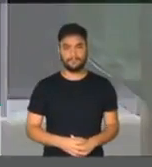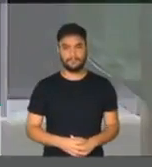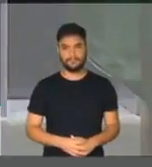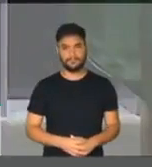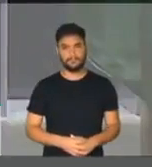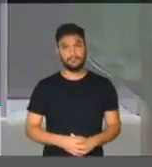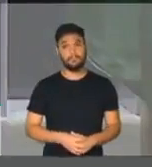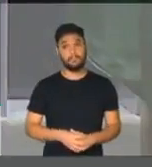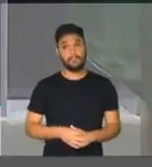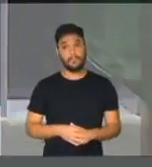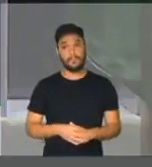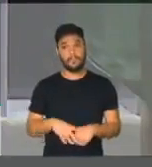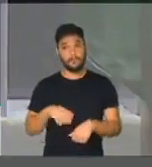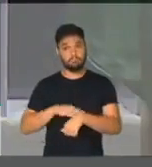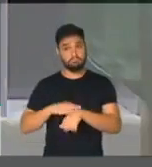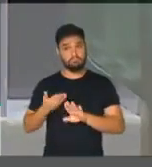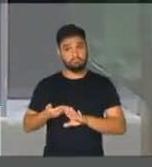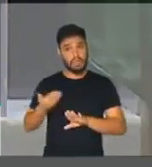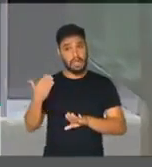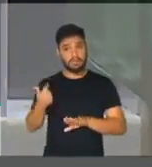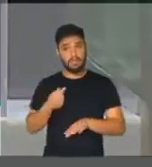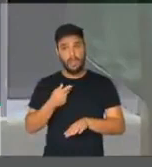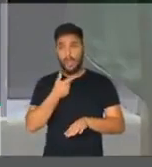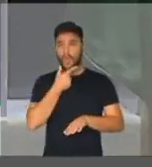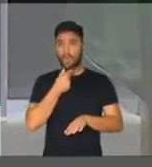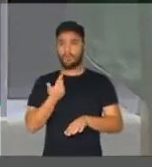Agora há pouco subiu esta tribuna